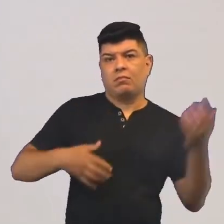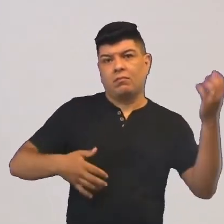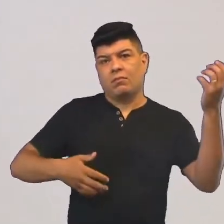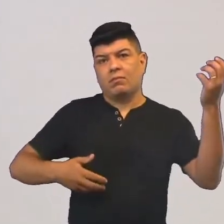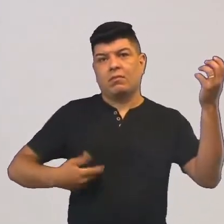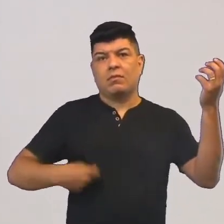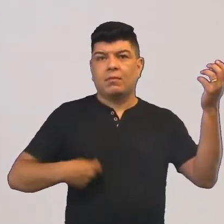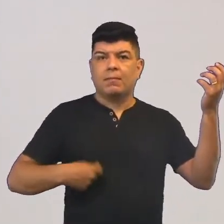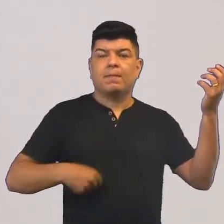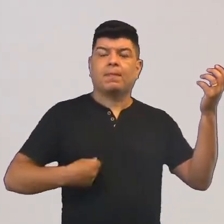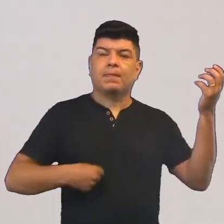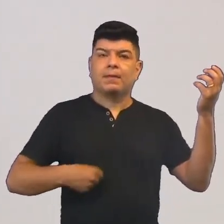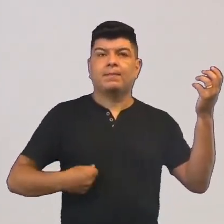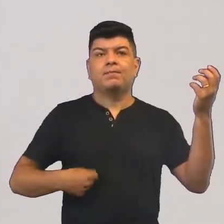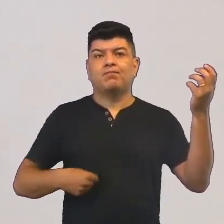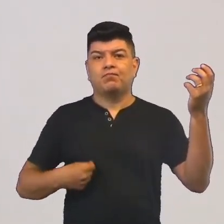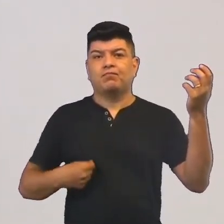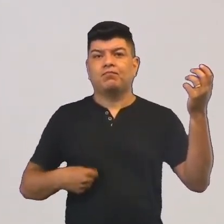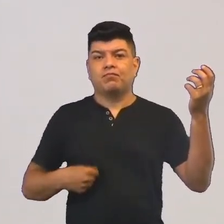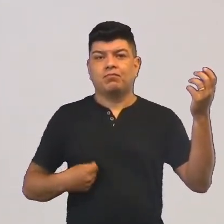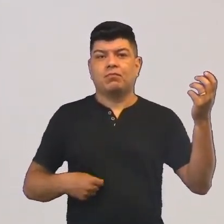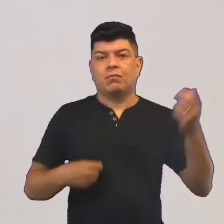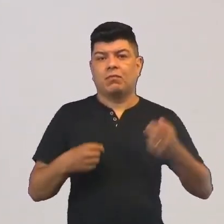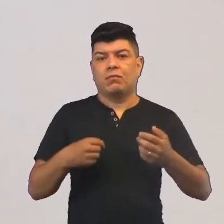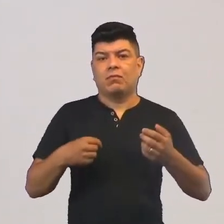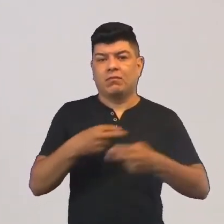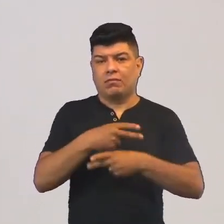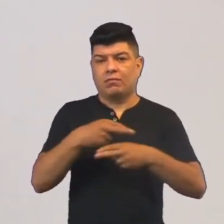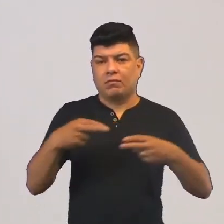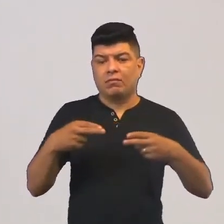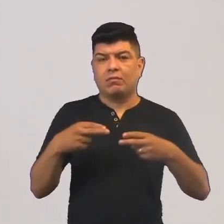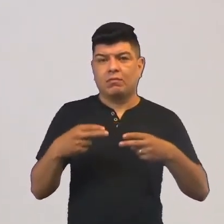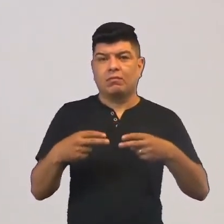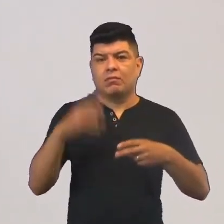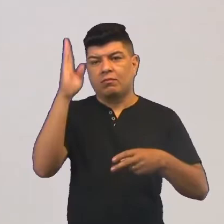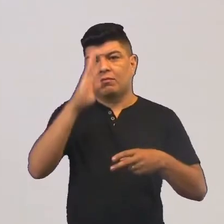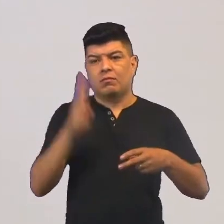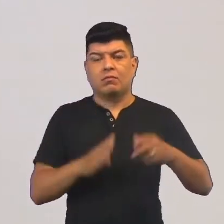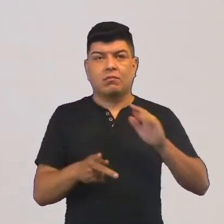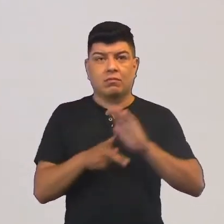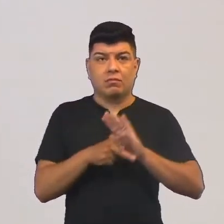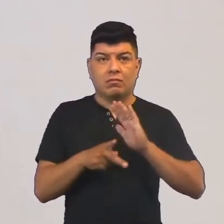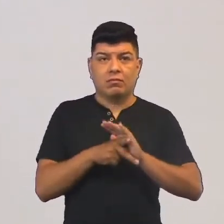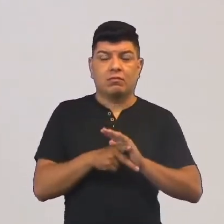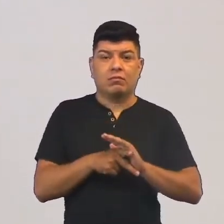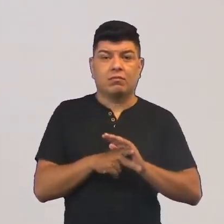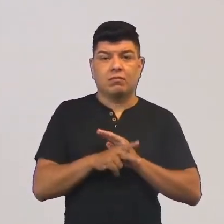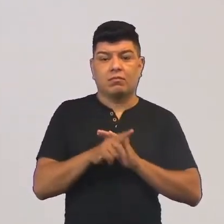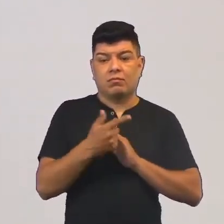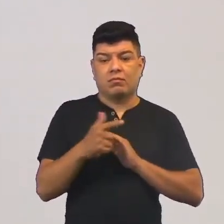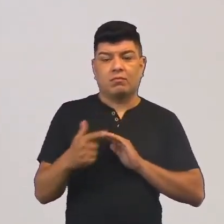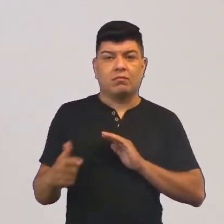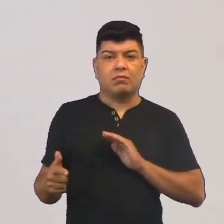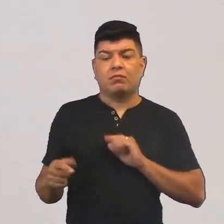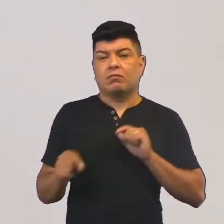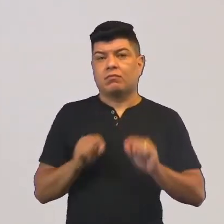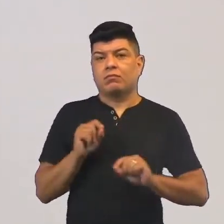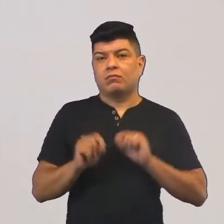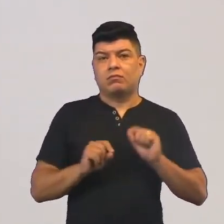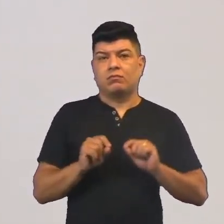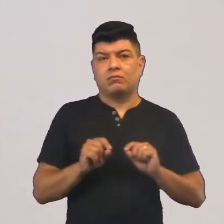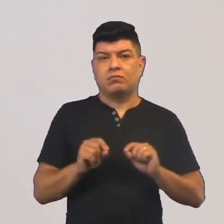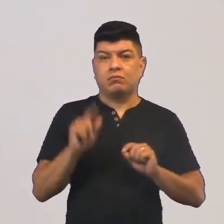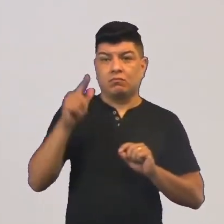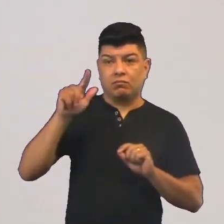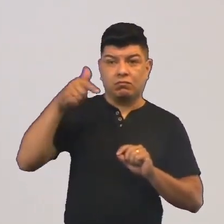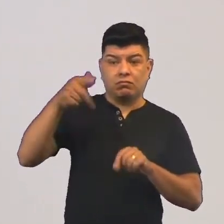né, que não é um instrumento, que é um instrumento brasileiro, genuinamente brasileiro, né, e que não veio